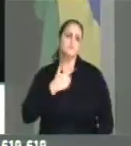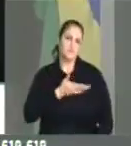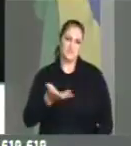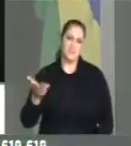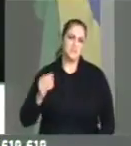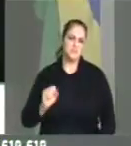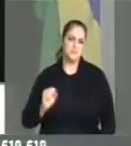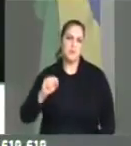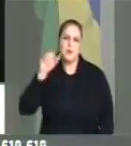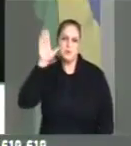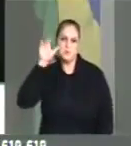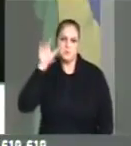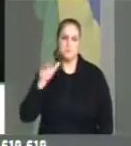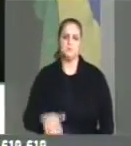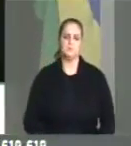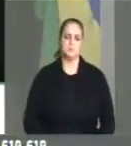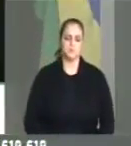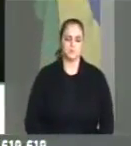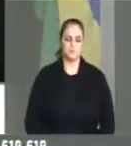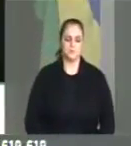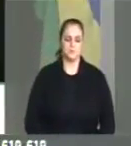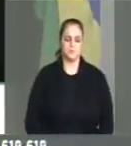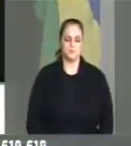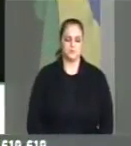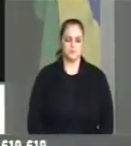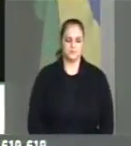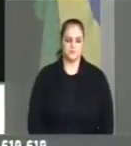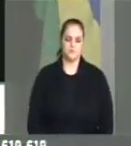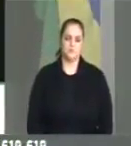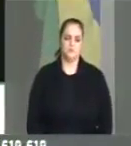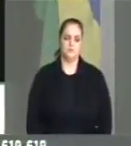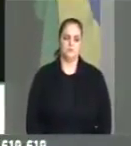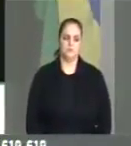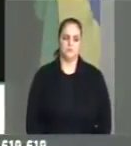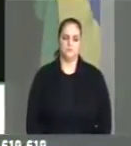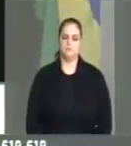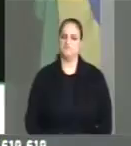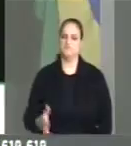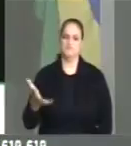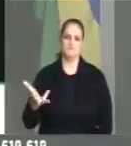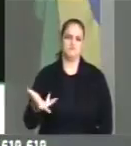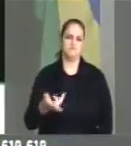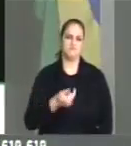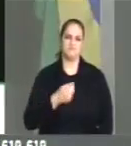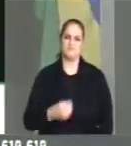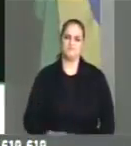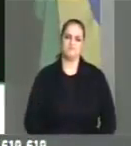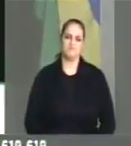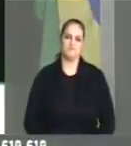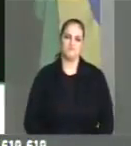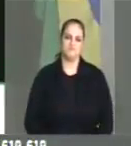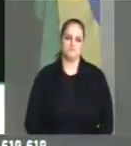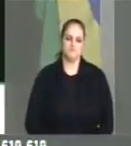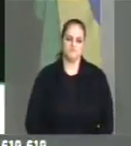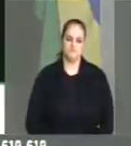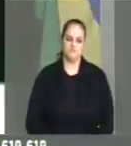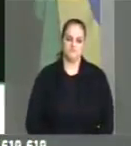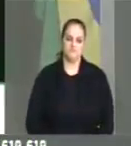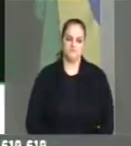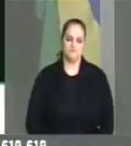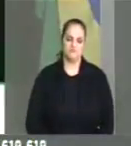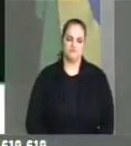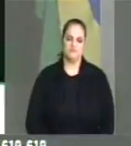ver o que era o velho. Fantástico. Um velho com espírito